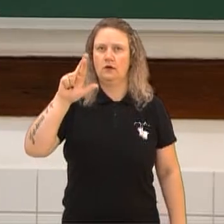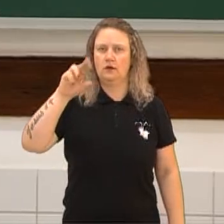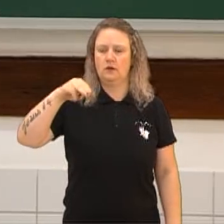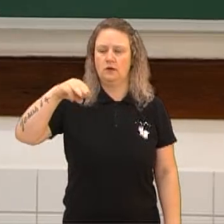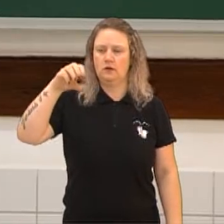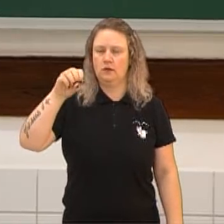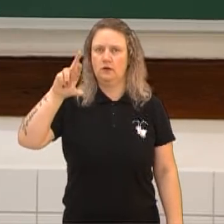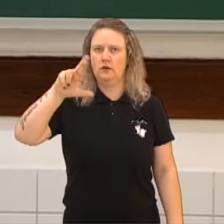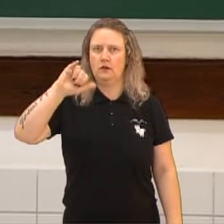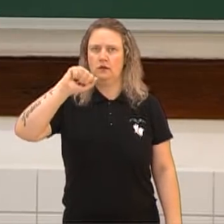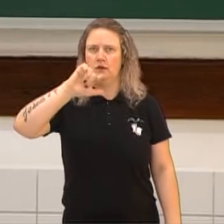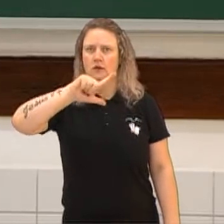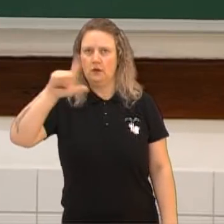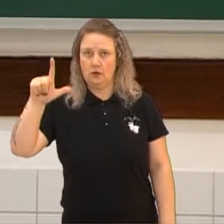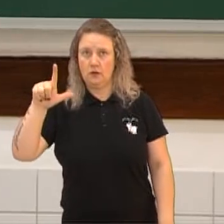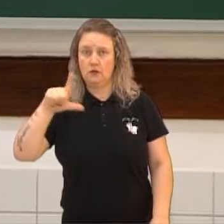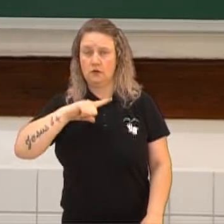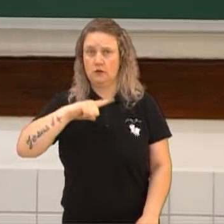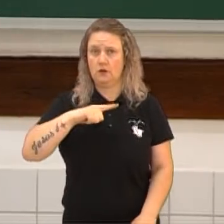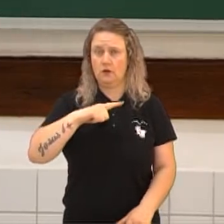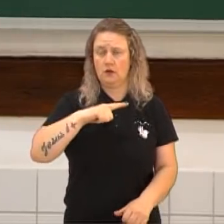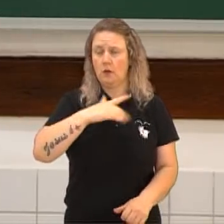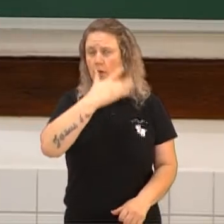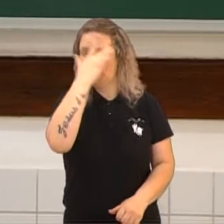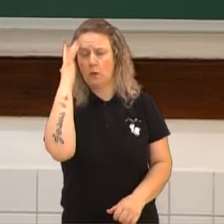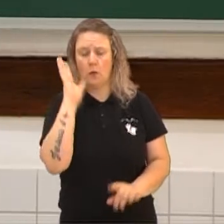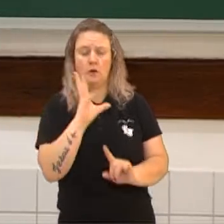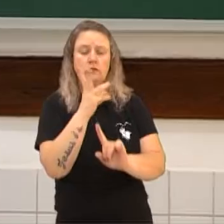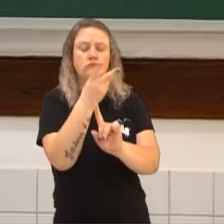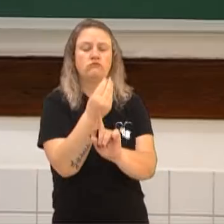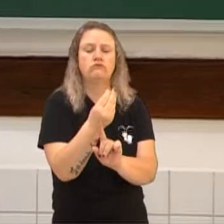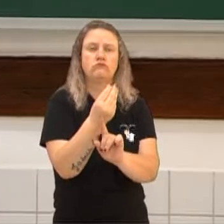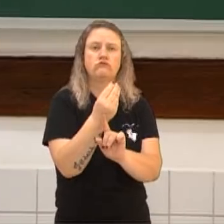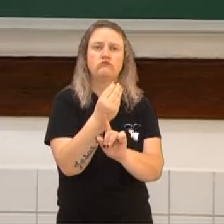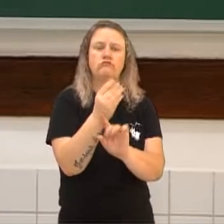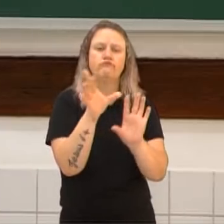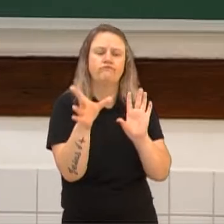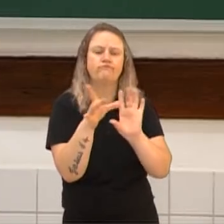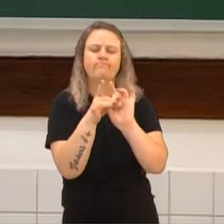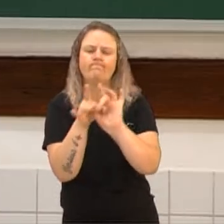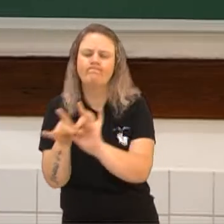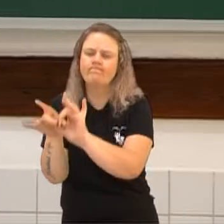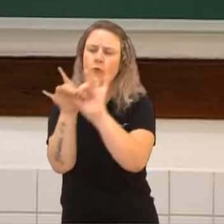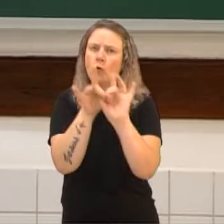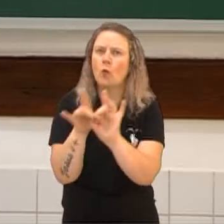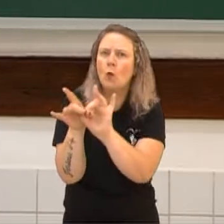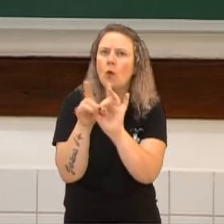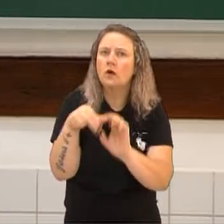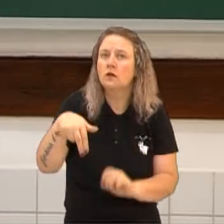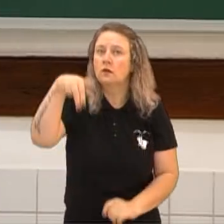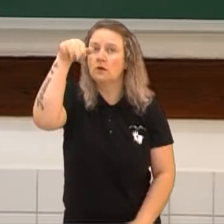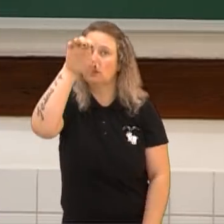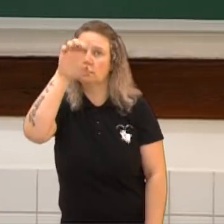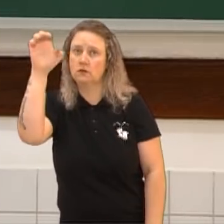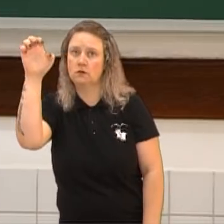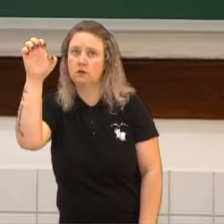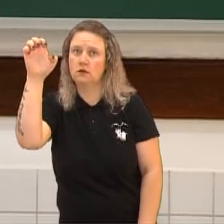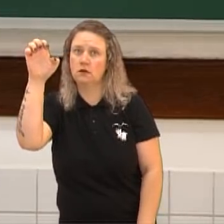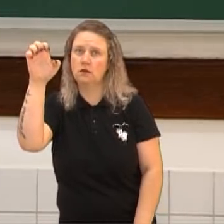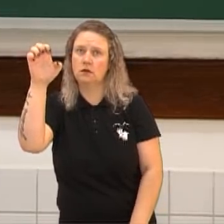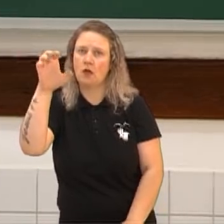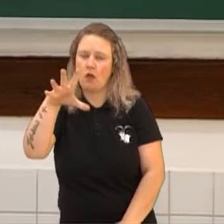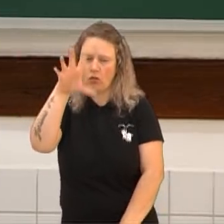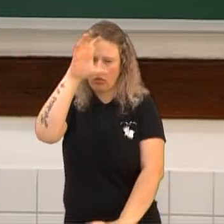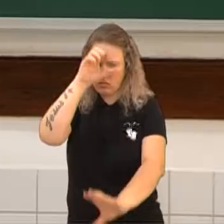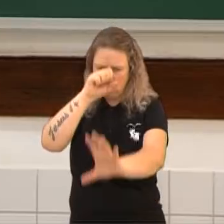são artistas nordestinos que se reuniram para fazer essa cultura, para poder divulgar essa